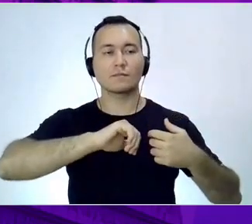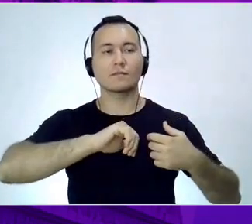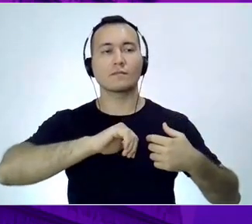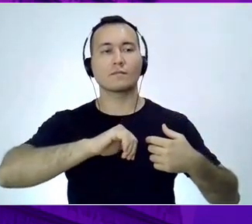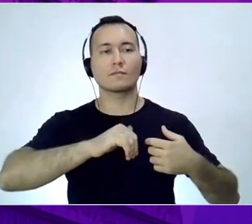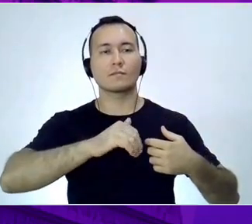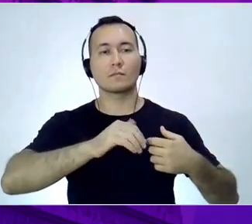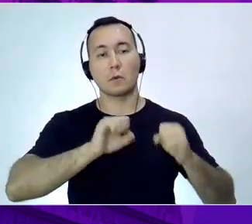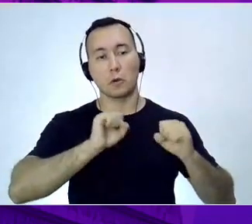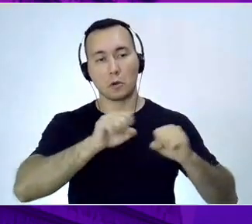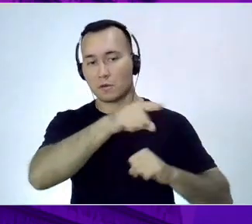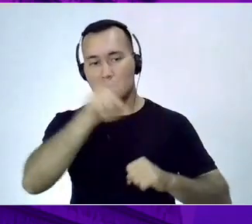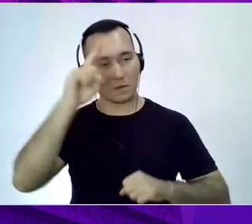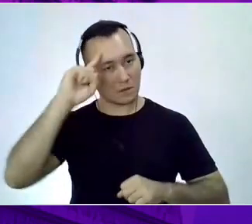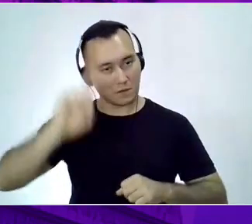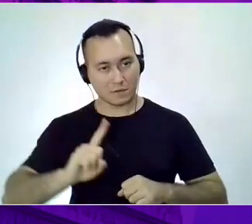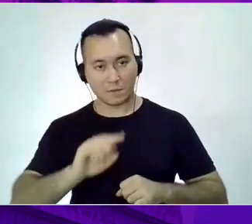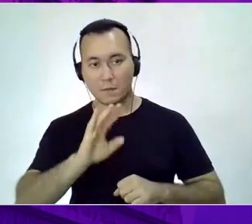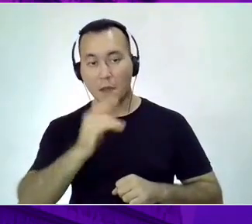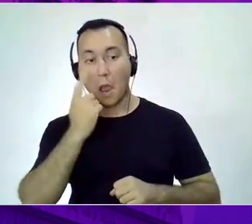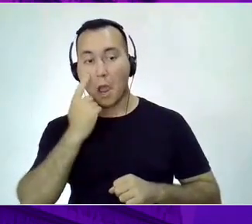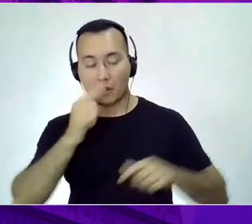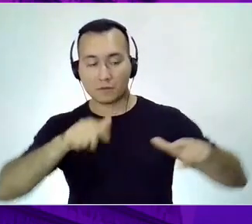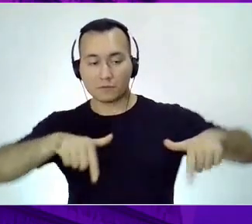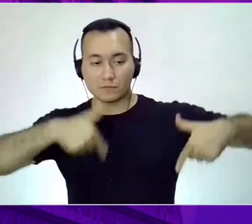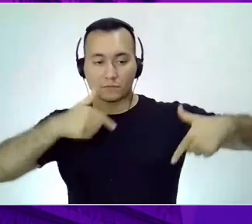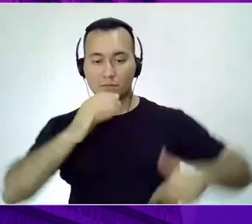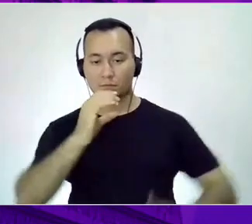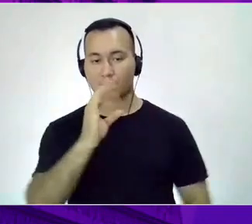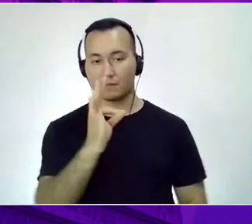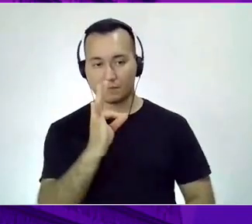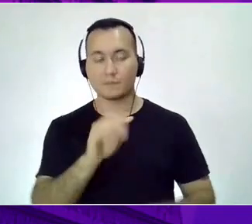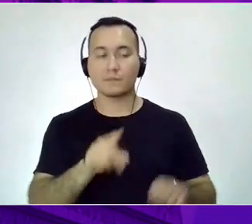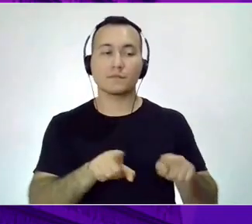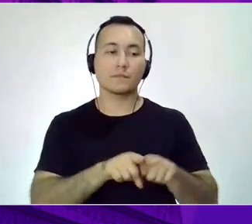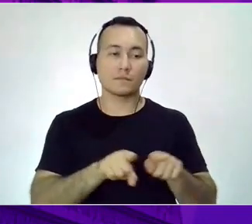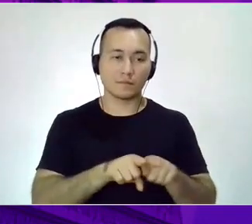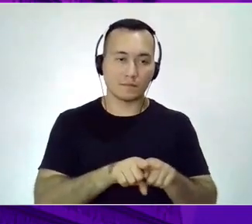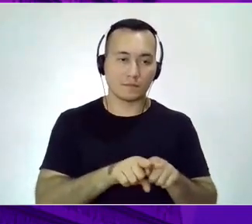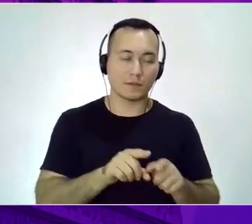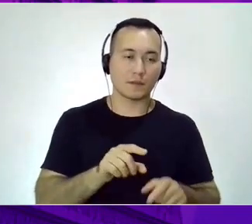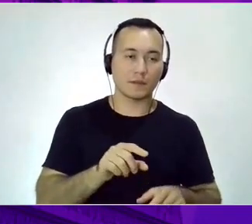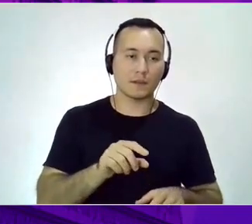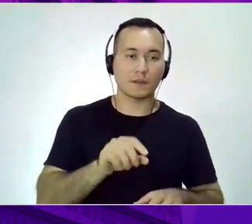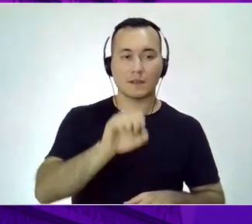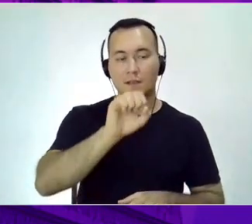na certificação CTAI e nos sílabos associados com ela.